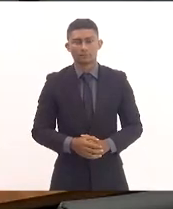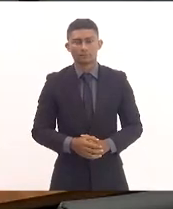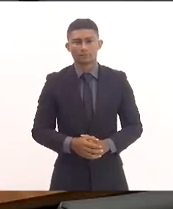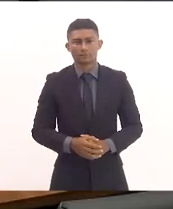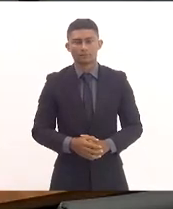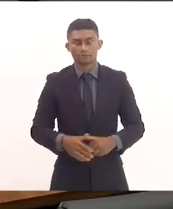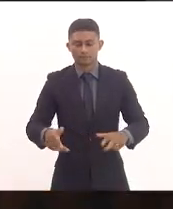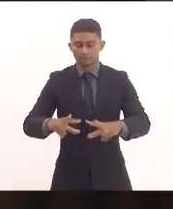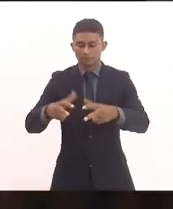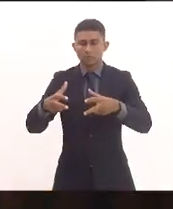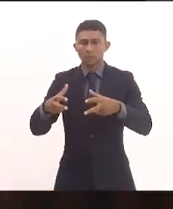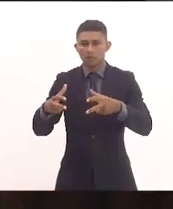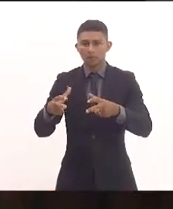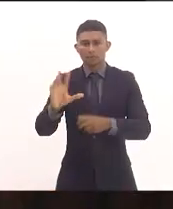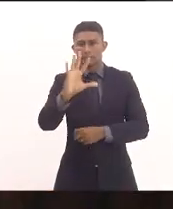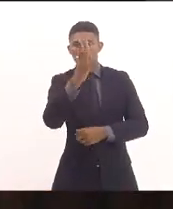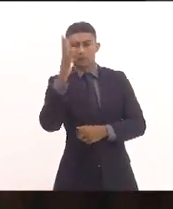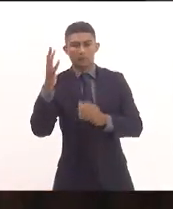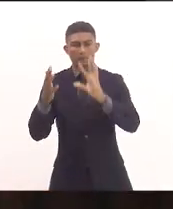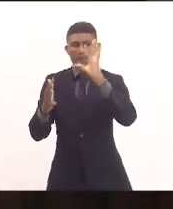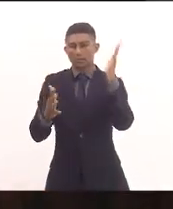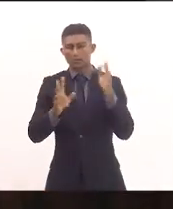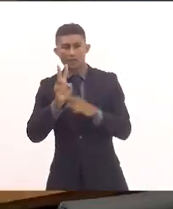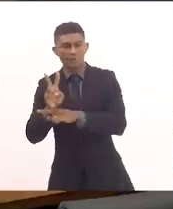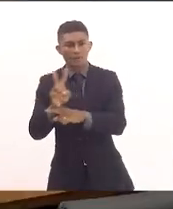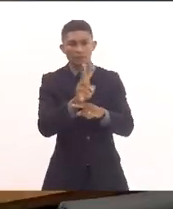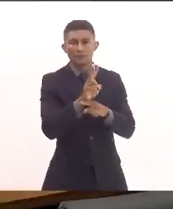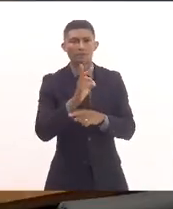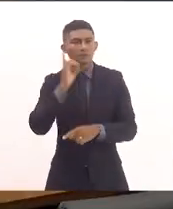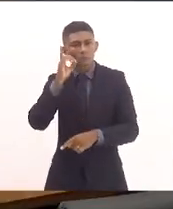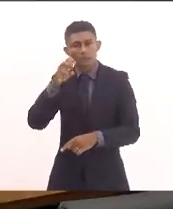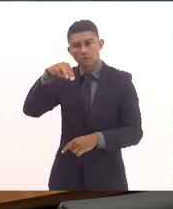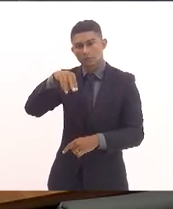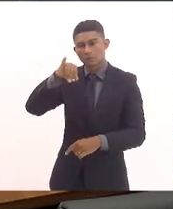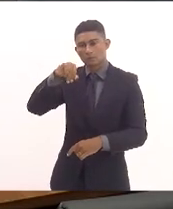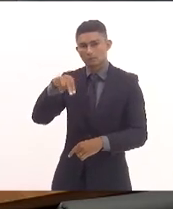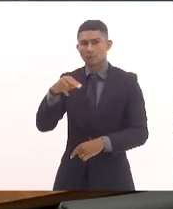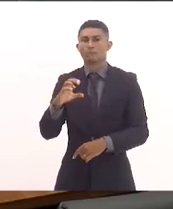Pela Comissão de Defesa do Meio Ambiente, deputado Carlos Mink.